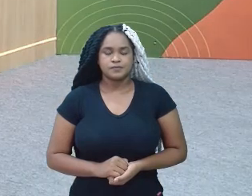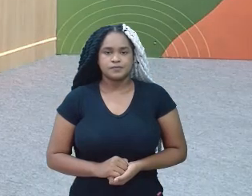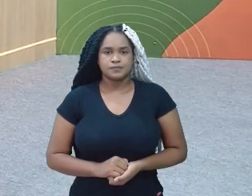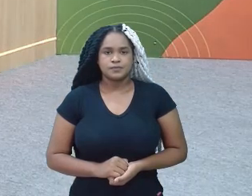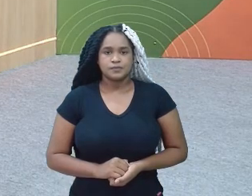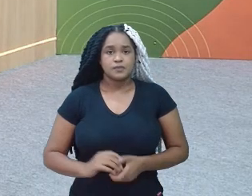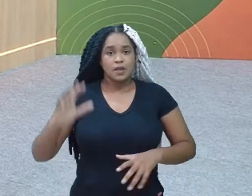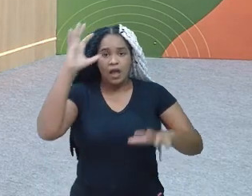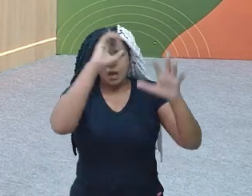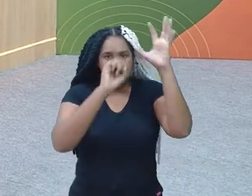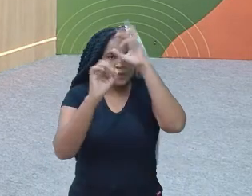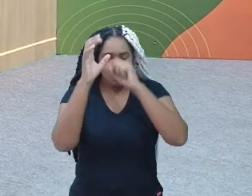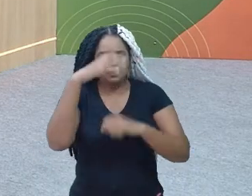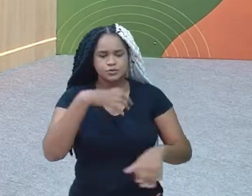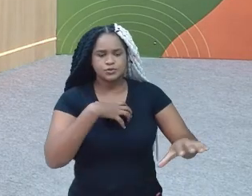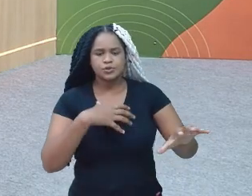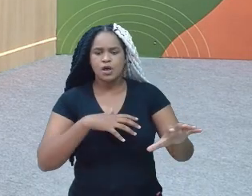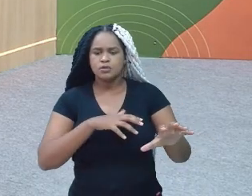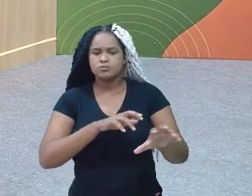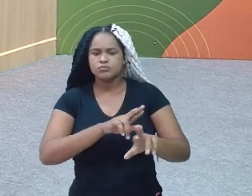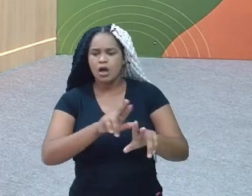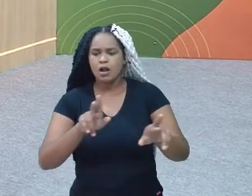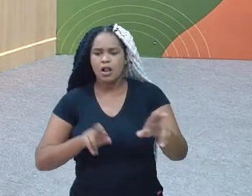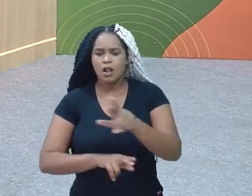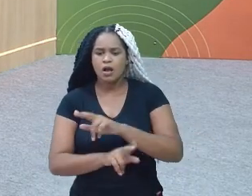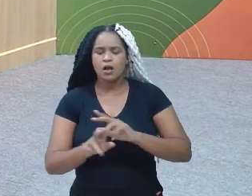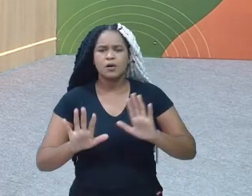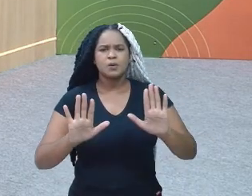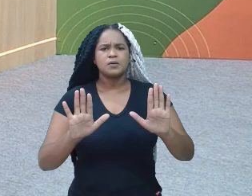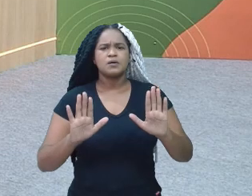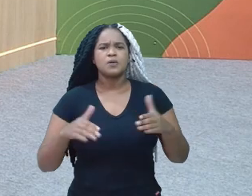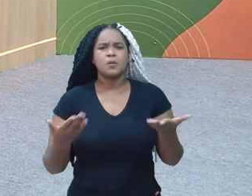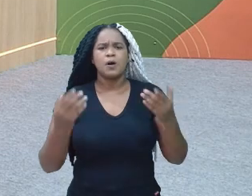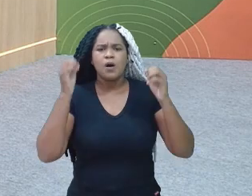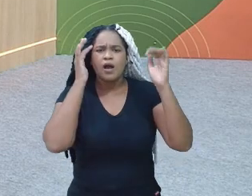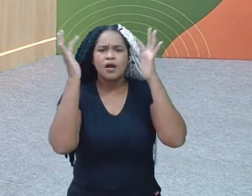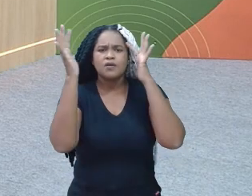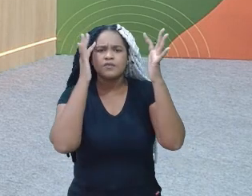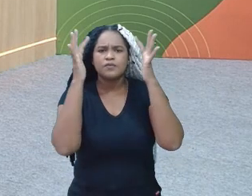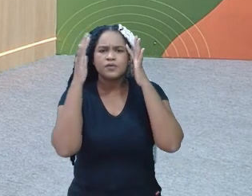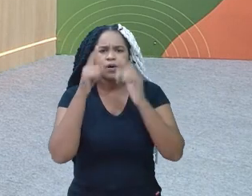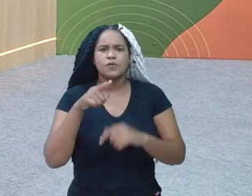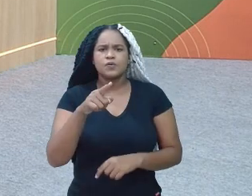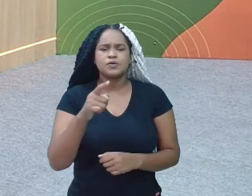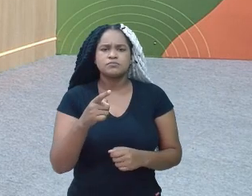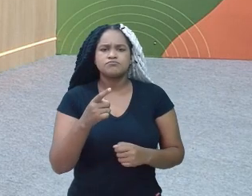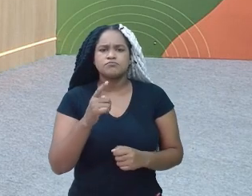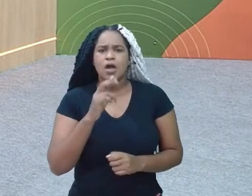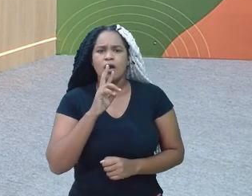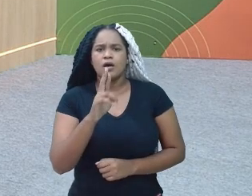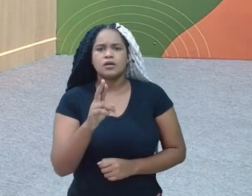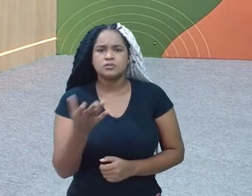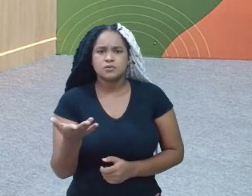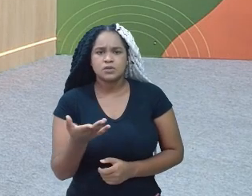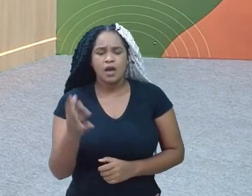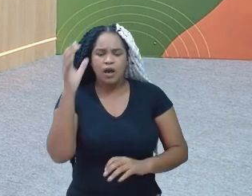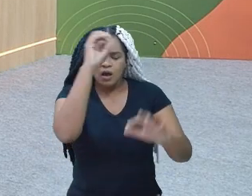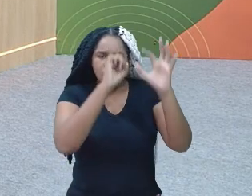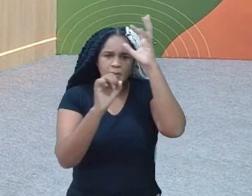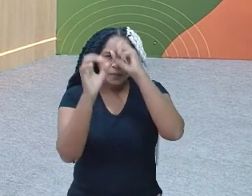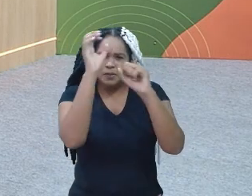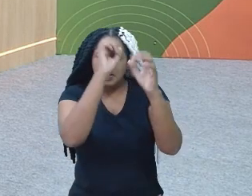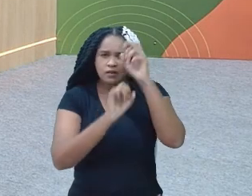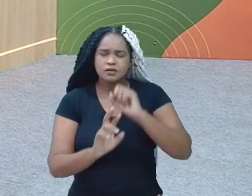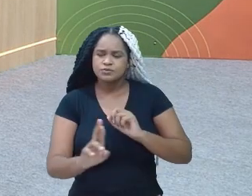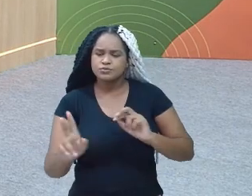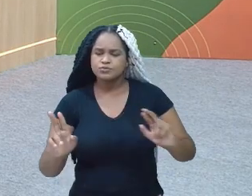aprender com a diversidade. Qual a reflexão que você deixaria com esse aprender com a diversidade? Aprender com as